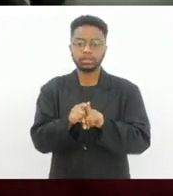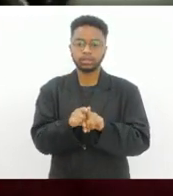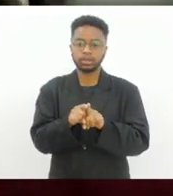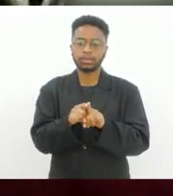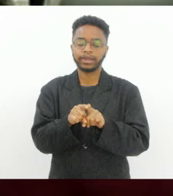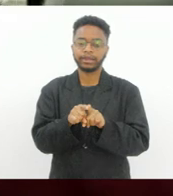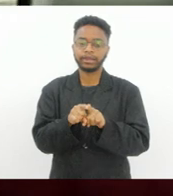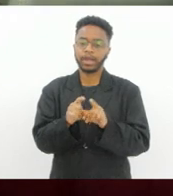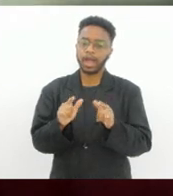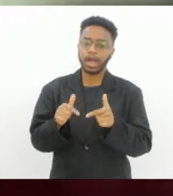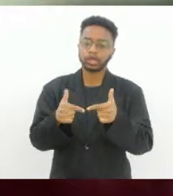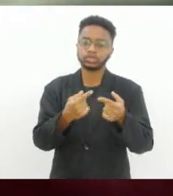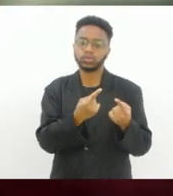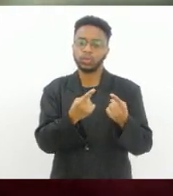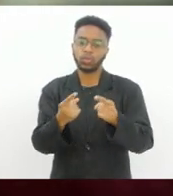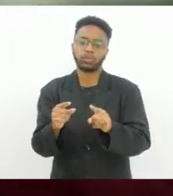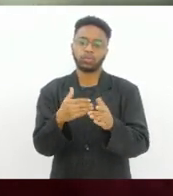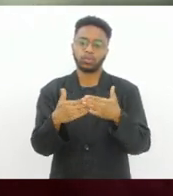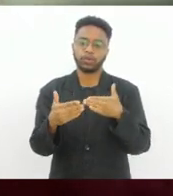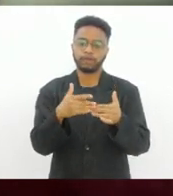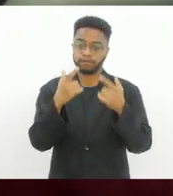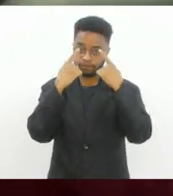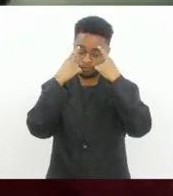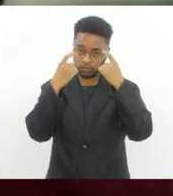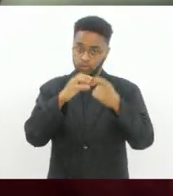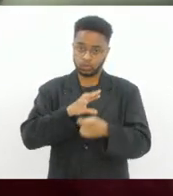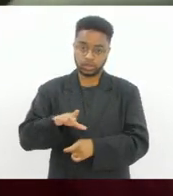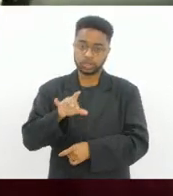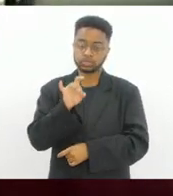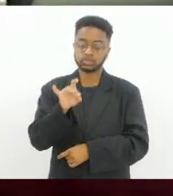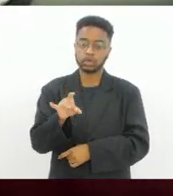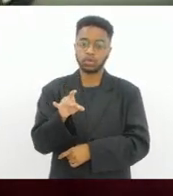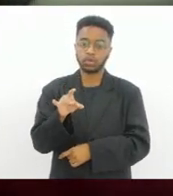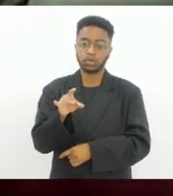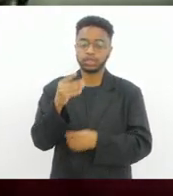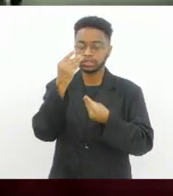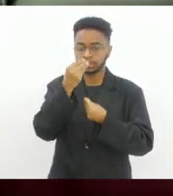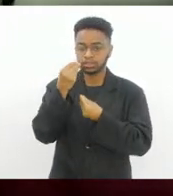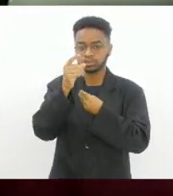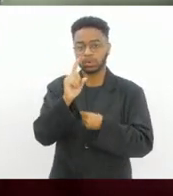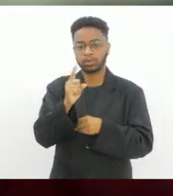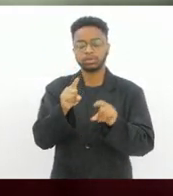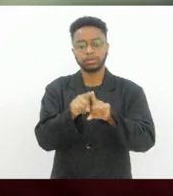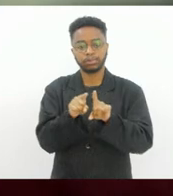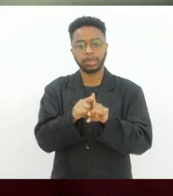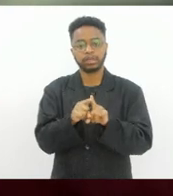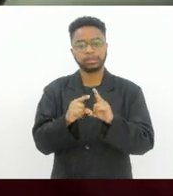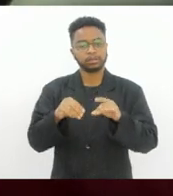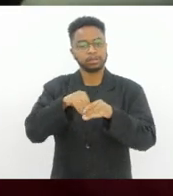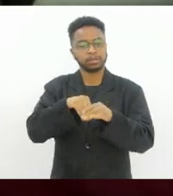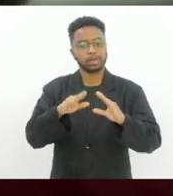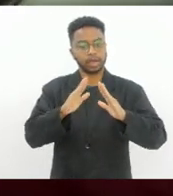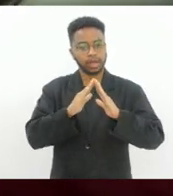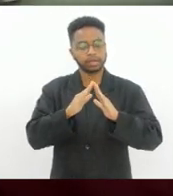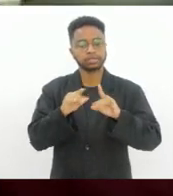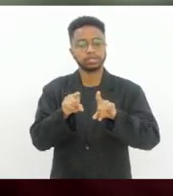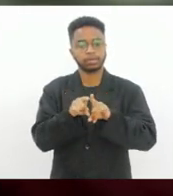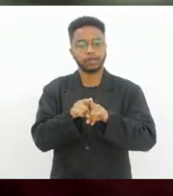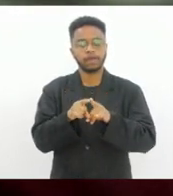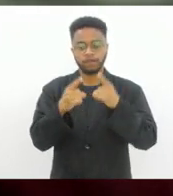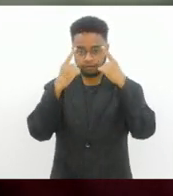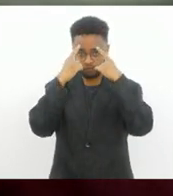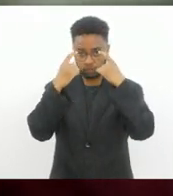as formas de violência, e nesse caso não só a violência sexual, mas a violência doméstica, o enfrentamento à violência